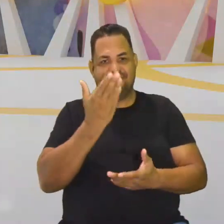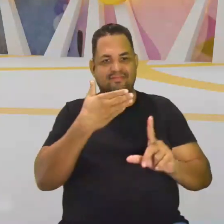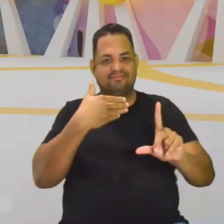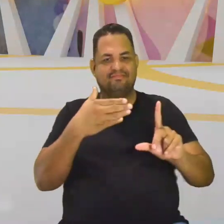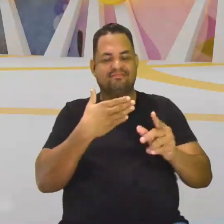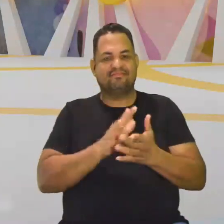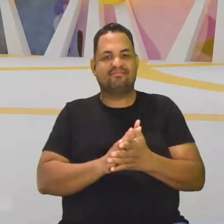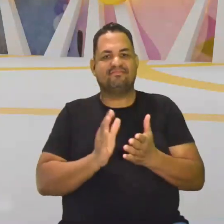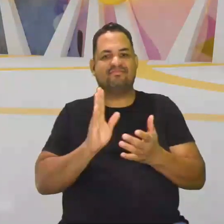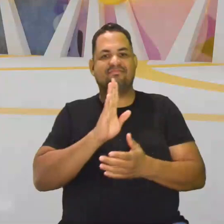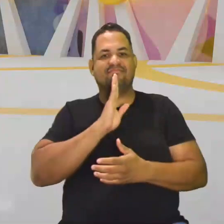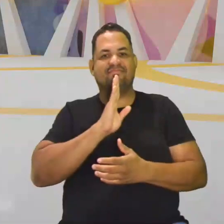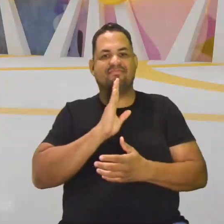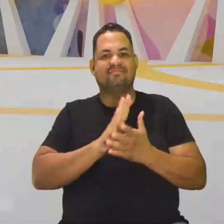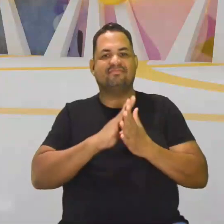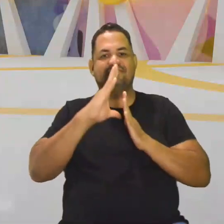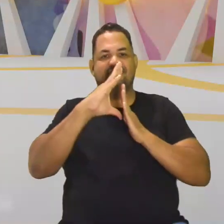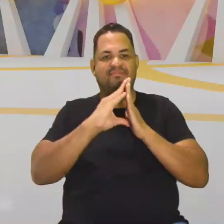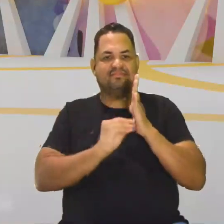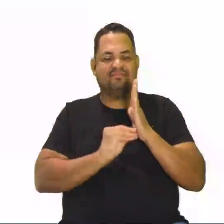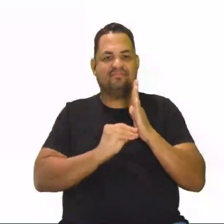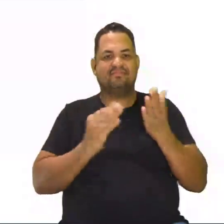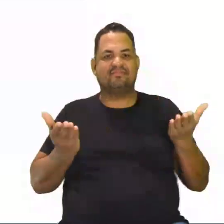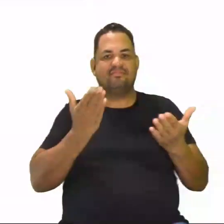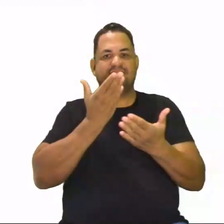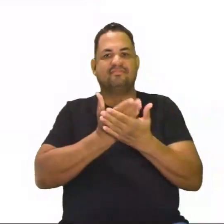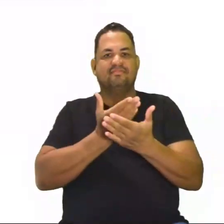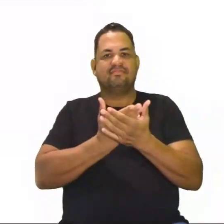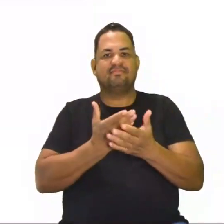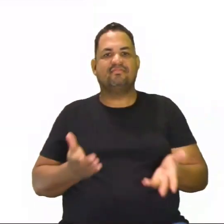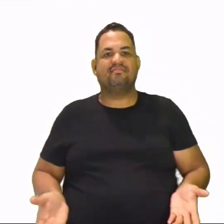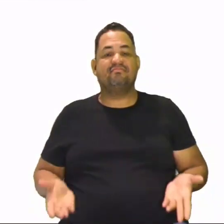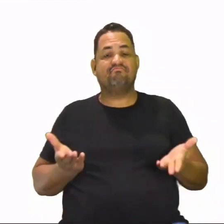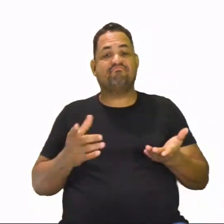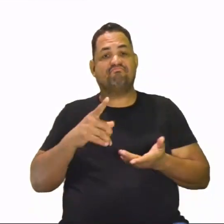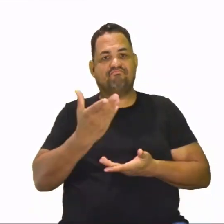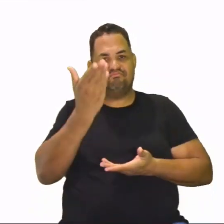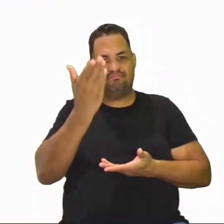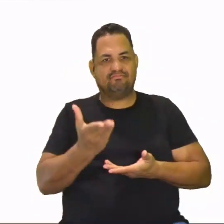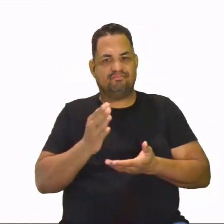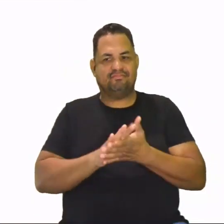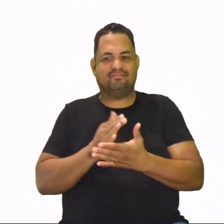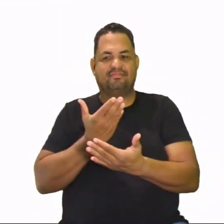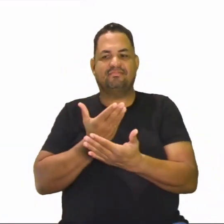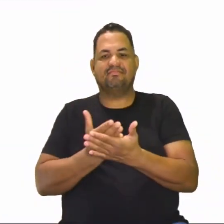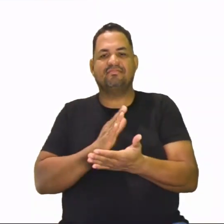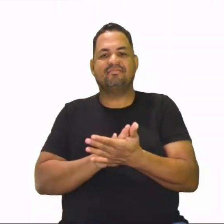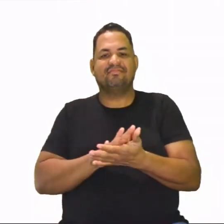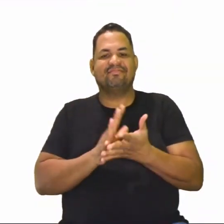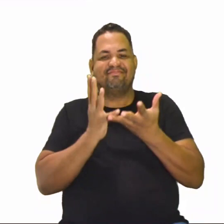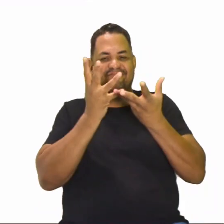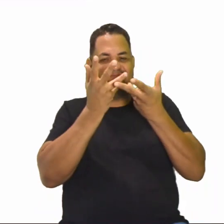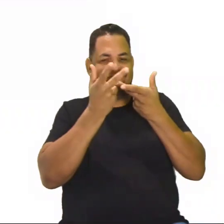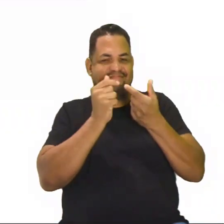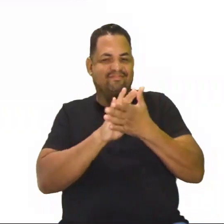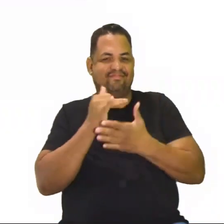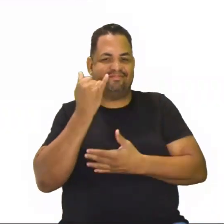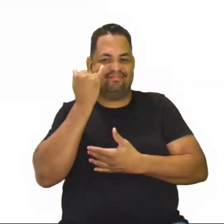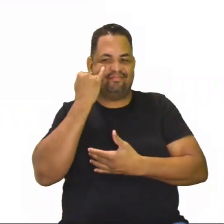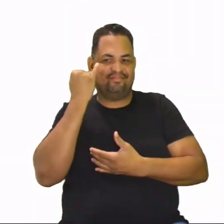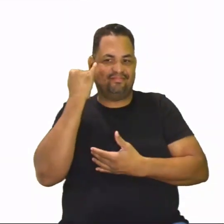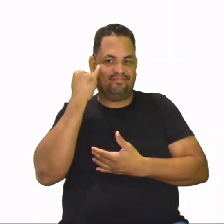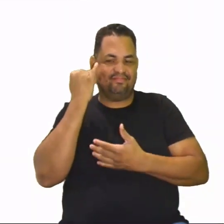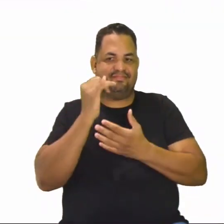gente conhecer aí o nosso conteúdo, da aula de hoje. E a gente está aqui com o nosso intérprete maravilhoso, o